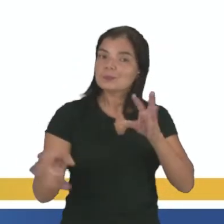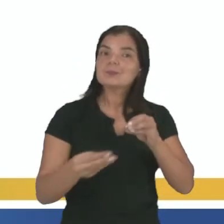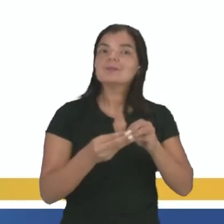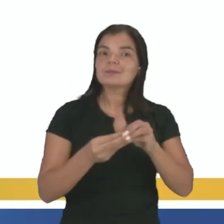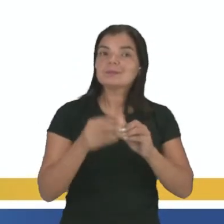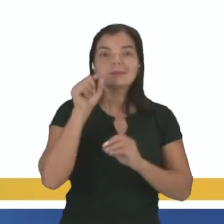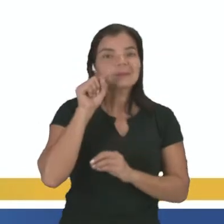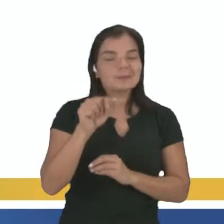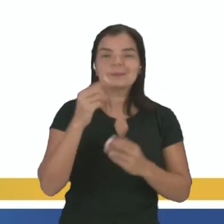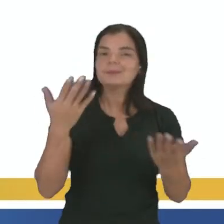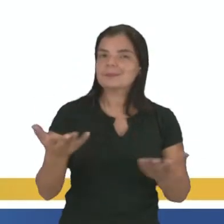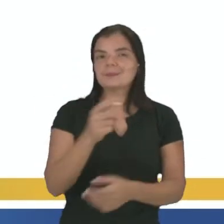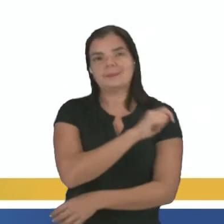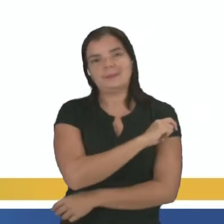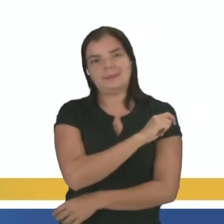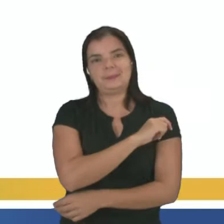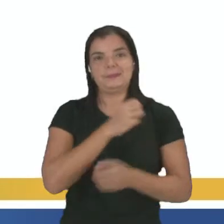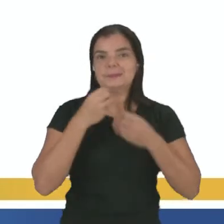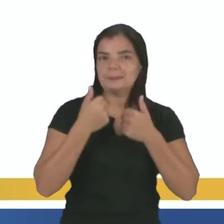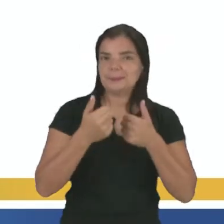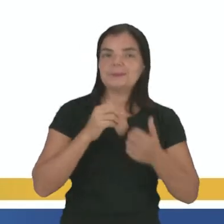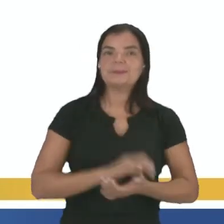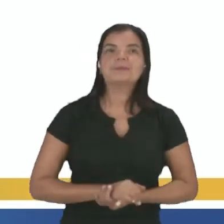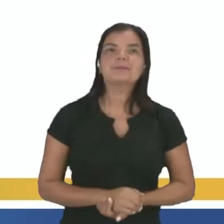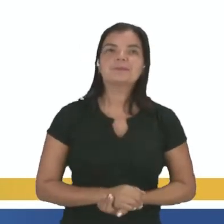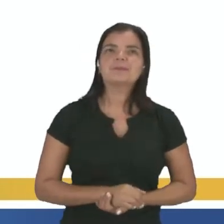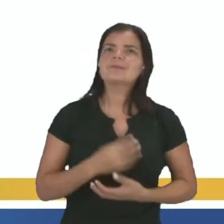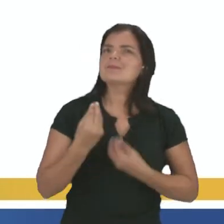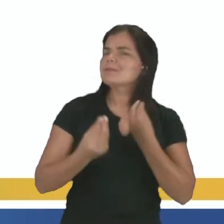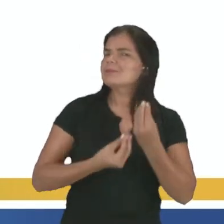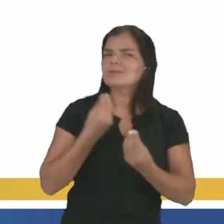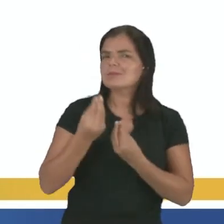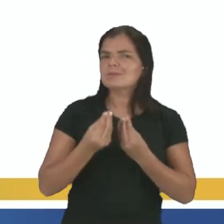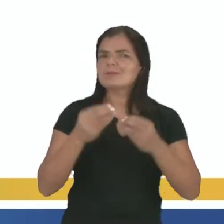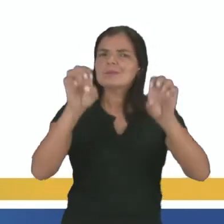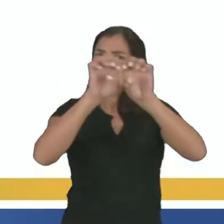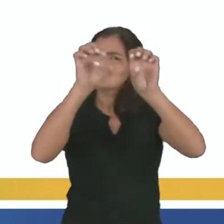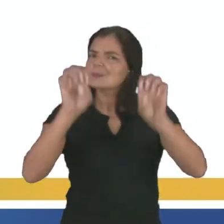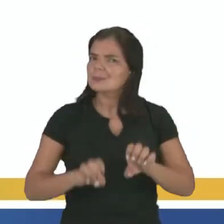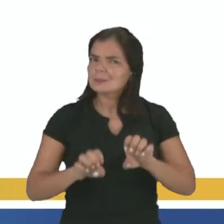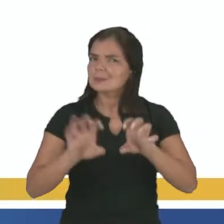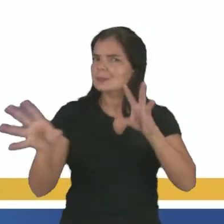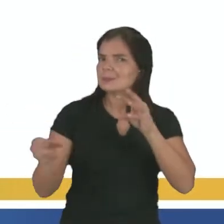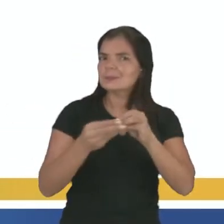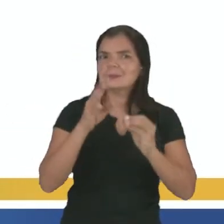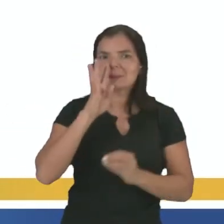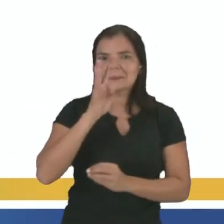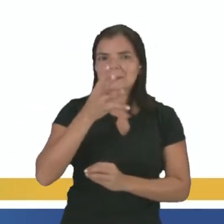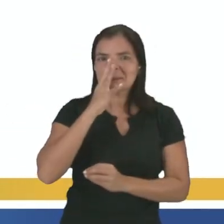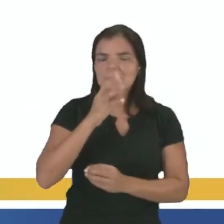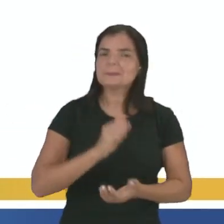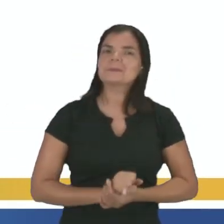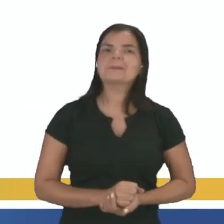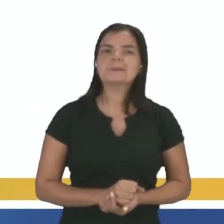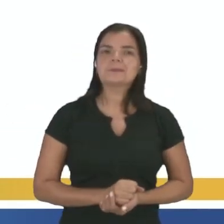seja, você, aluno, tá bom? E como é a estrutura desse resumo crítico? Acompanhem